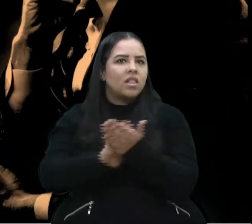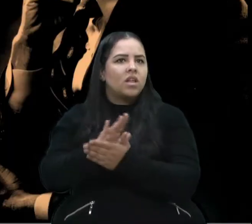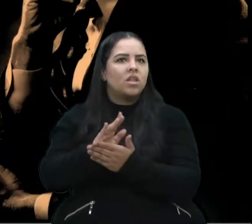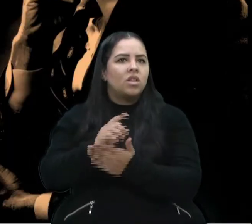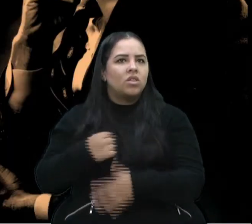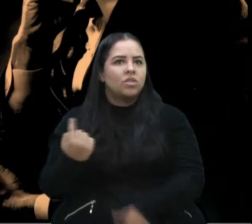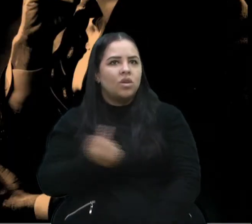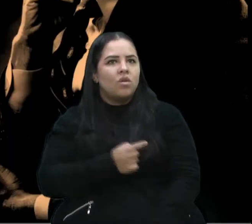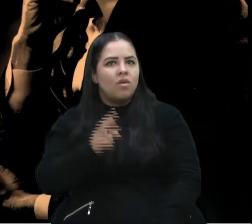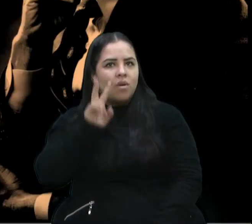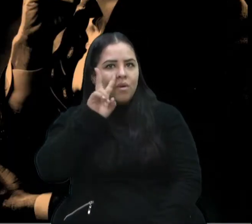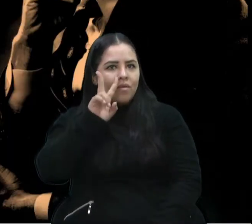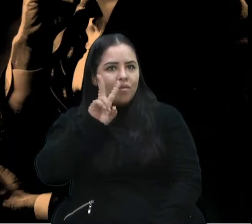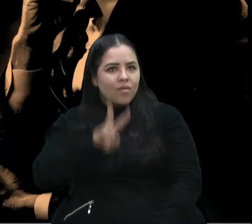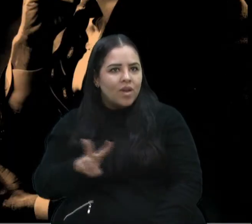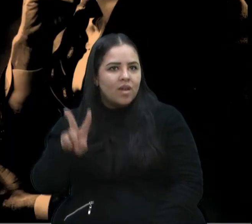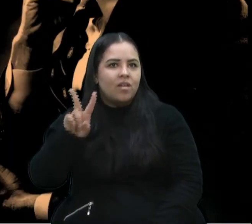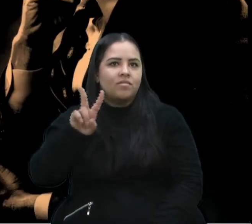olha